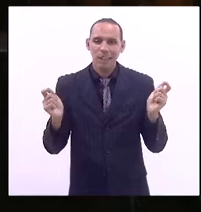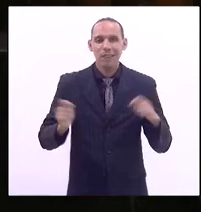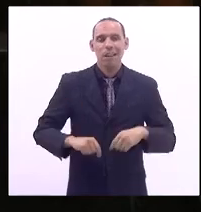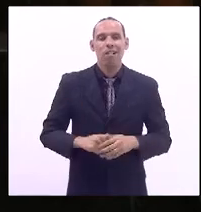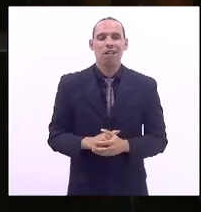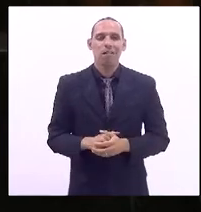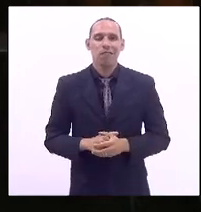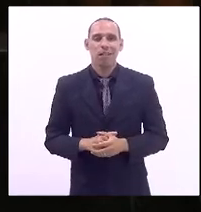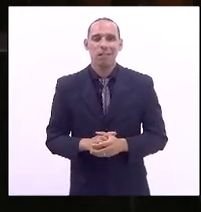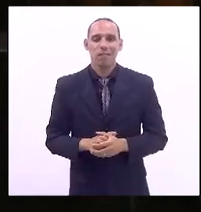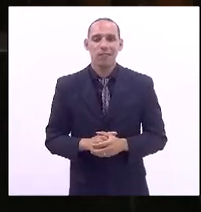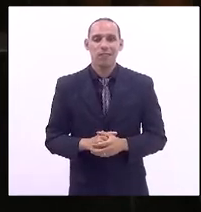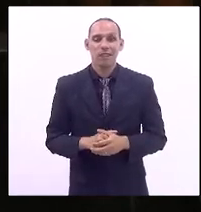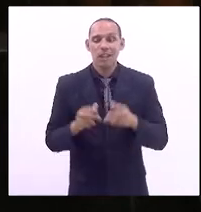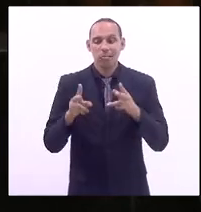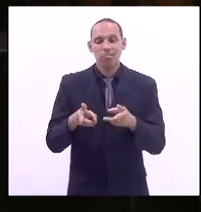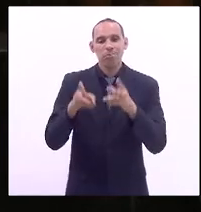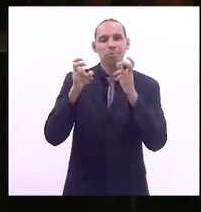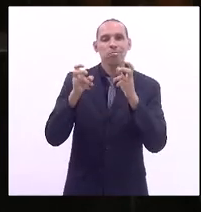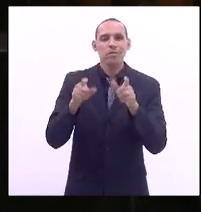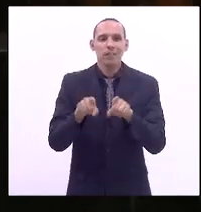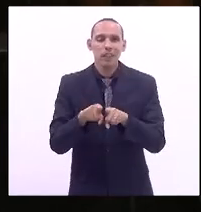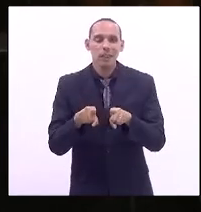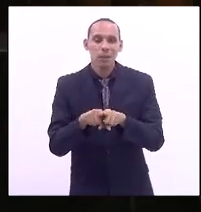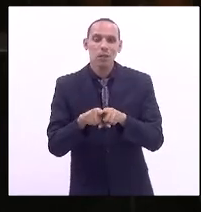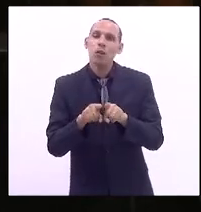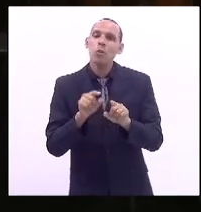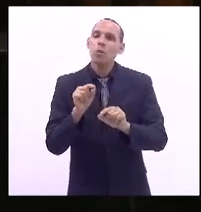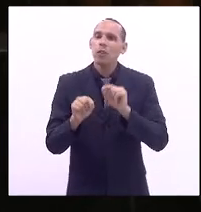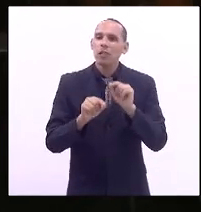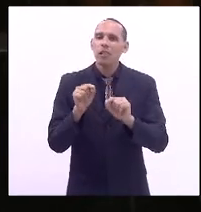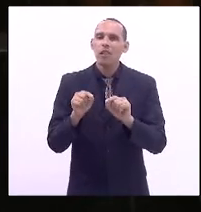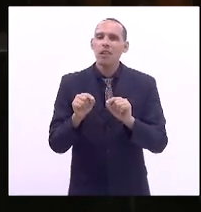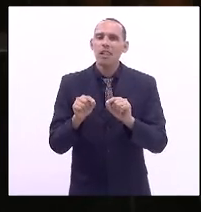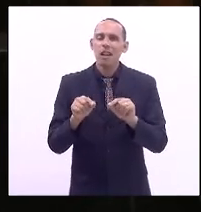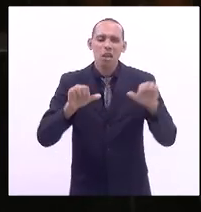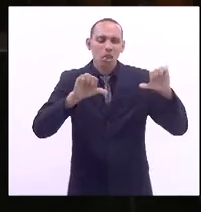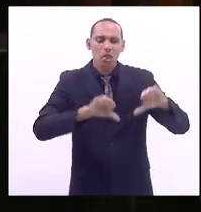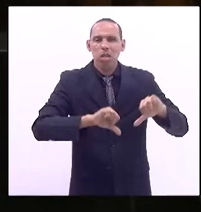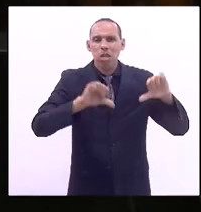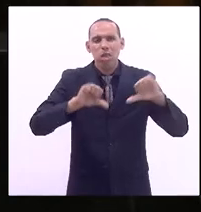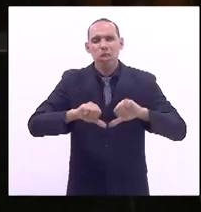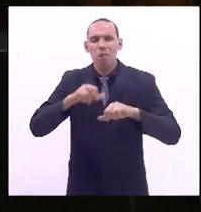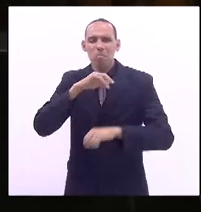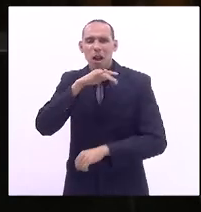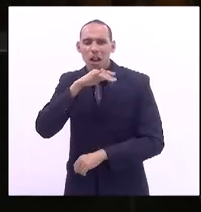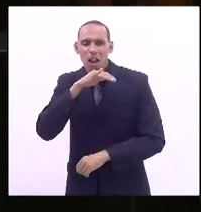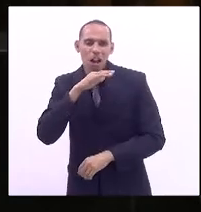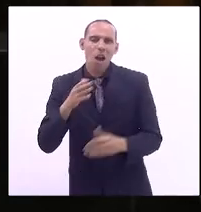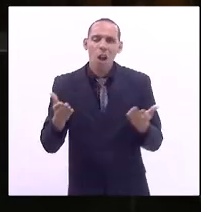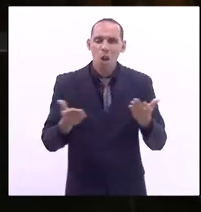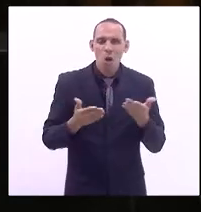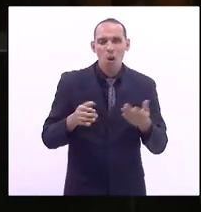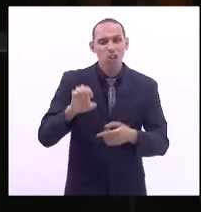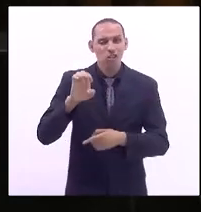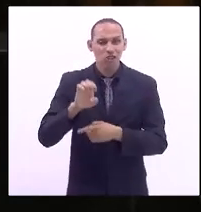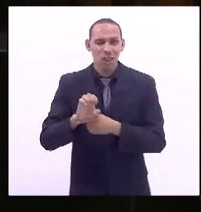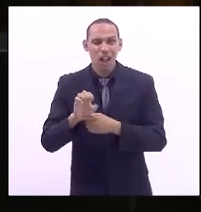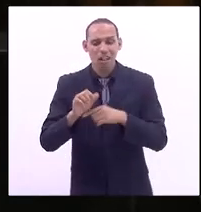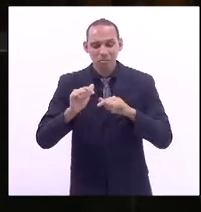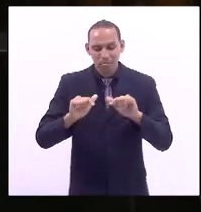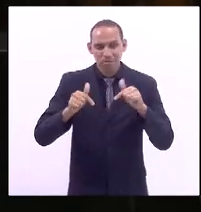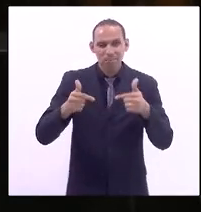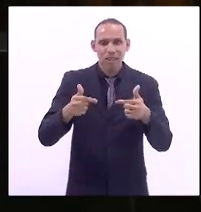e que reconheça antes de mais nada todo mal que a atuação do estado e aí